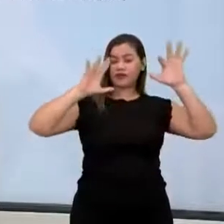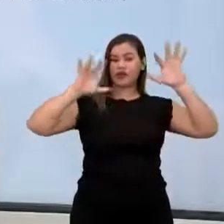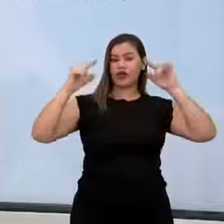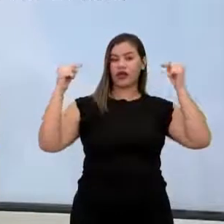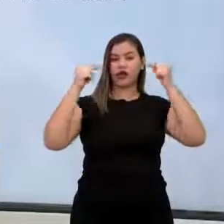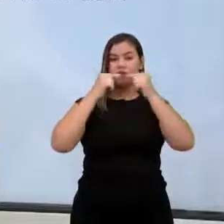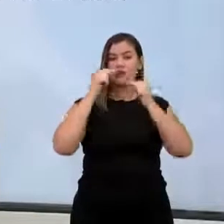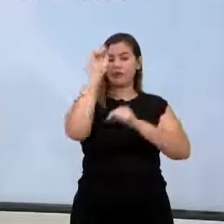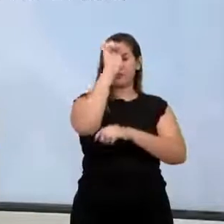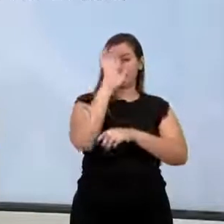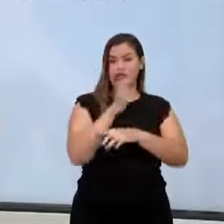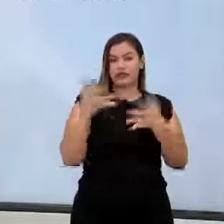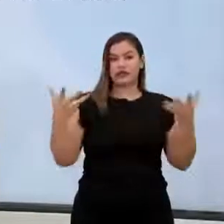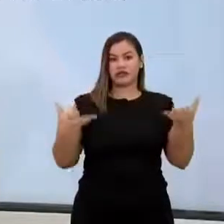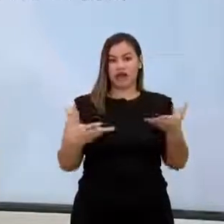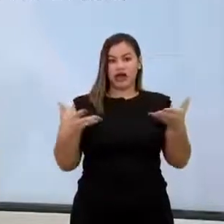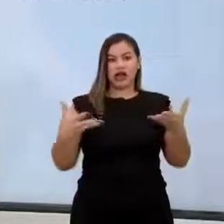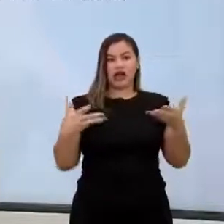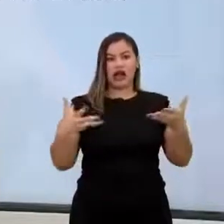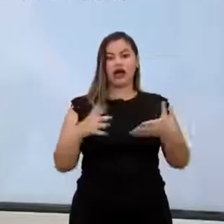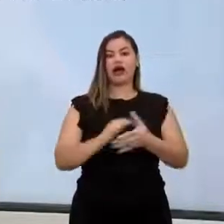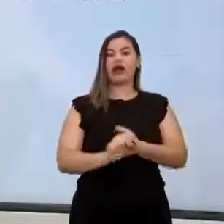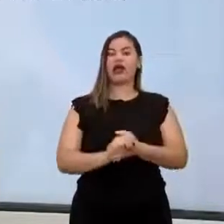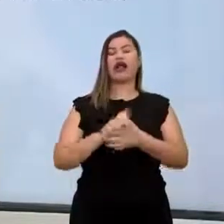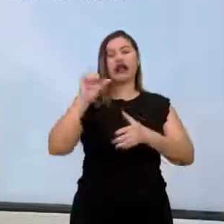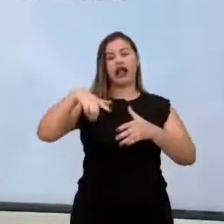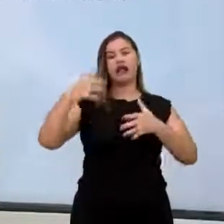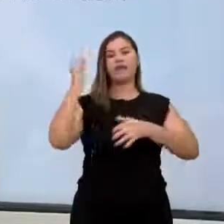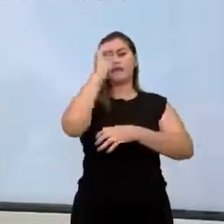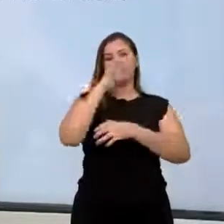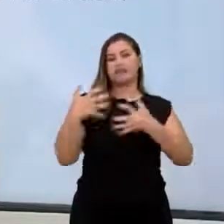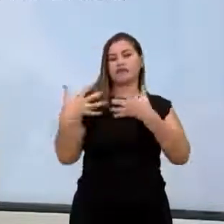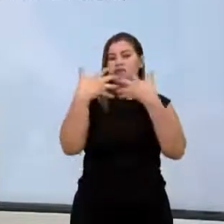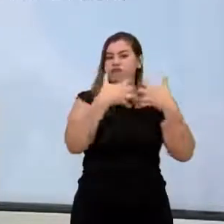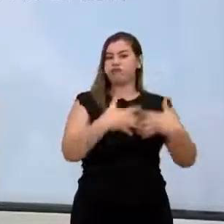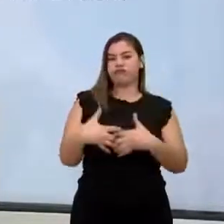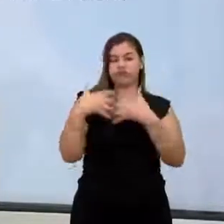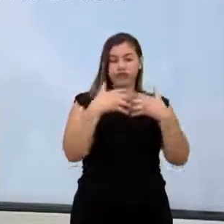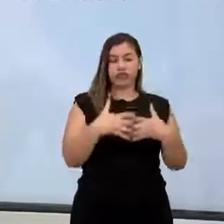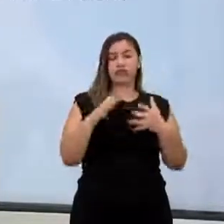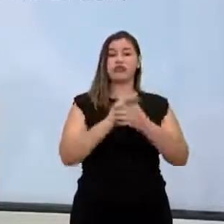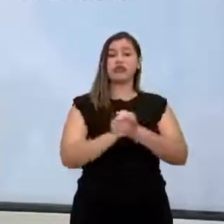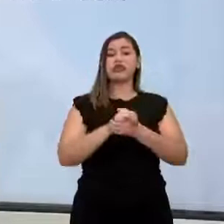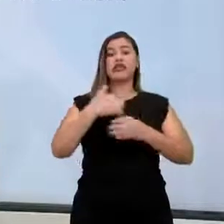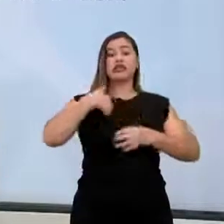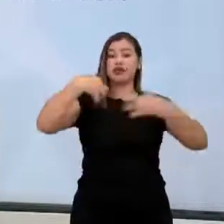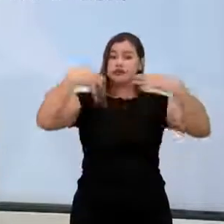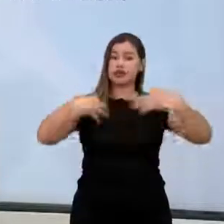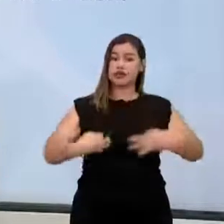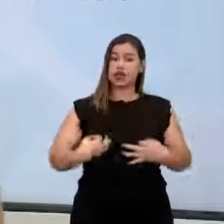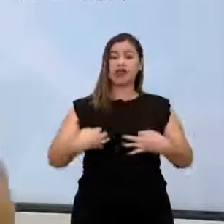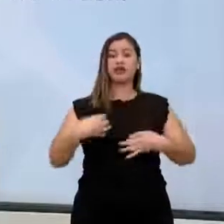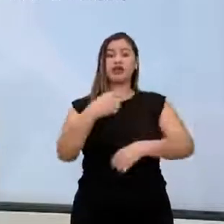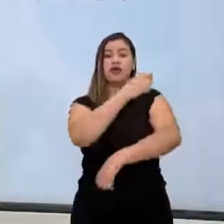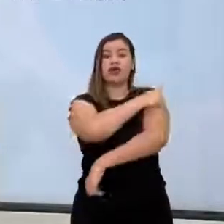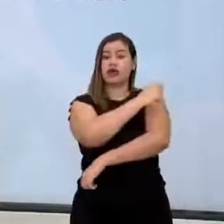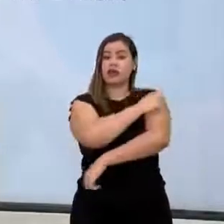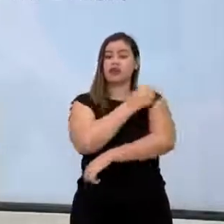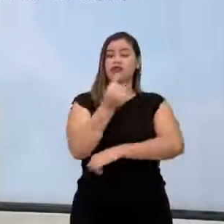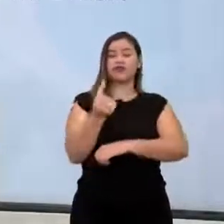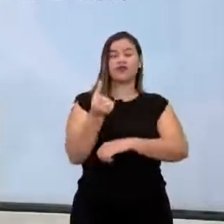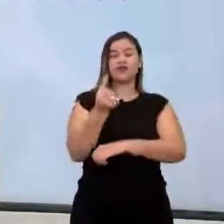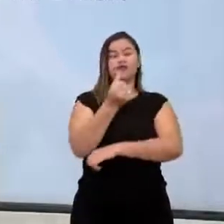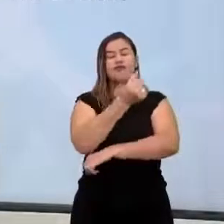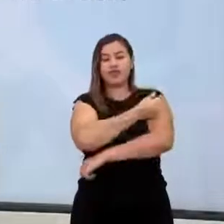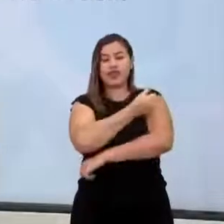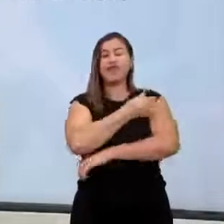Brasil na atualidade, sobre como funciona o nosso Brasil. E eu tenho certeza que os alunos do sexto ano já têm aí alguma